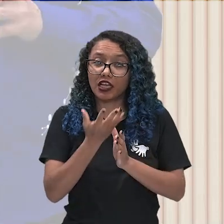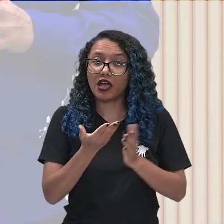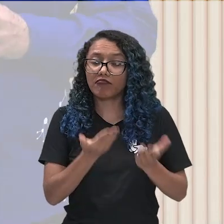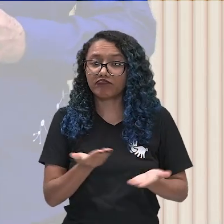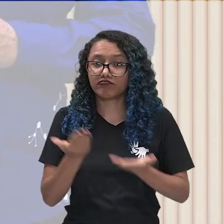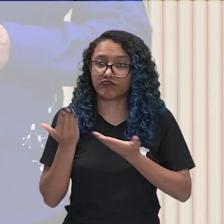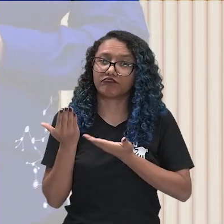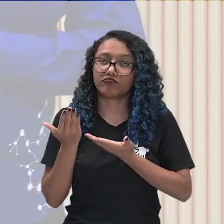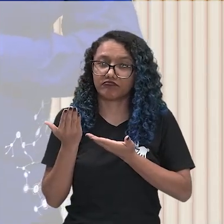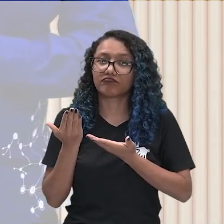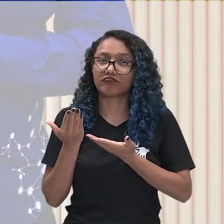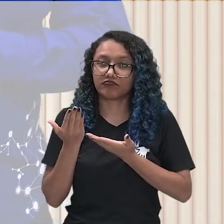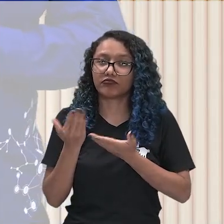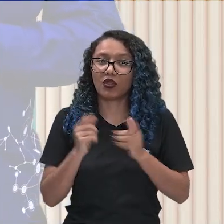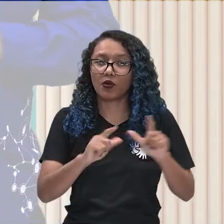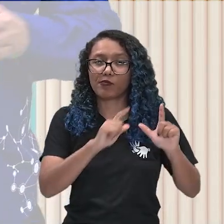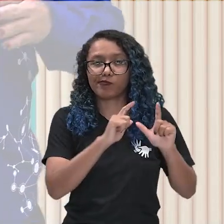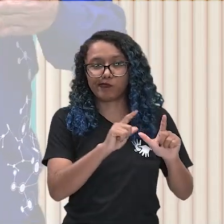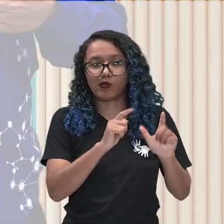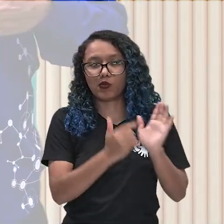do Grafite. Continuando.